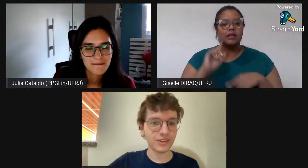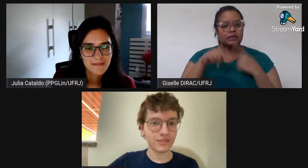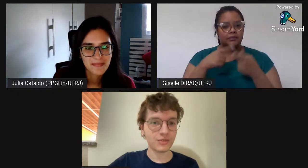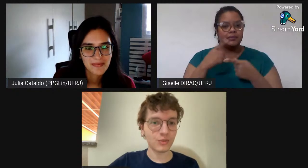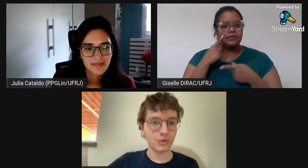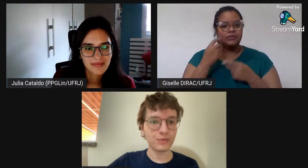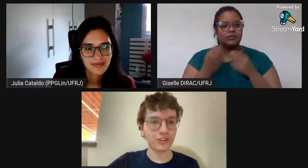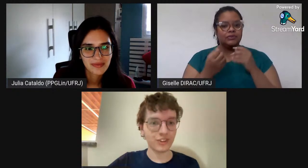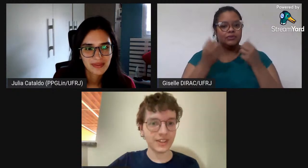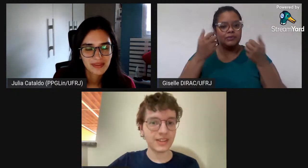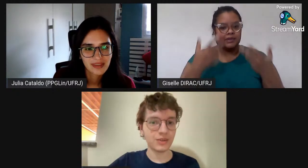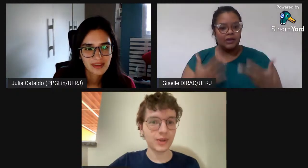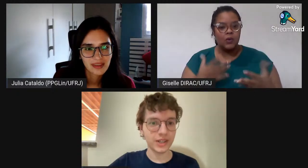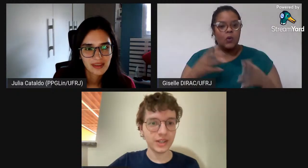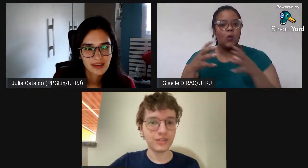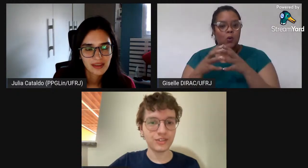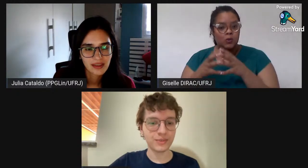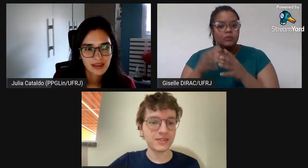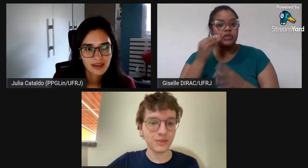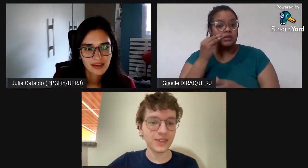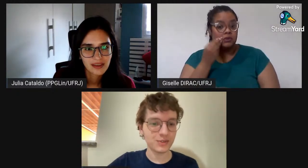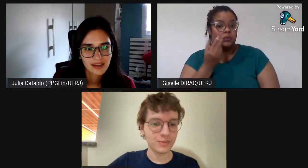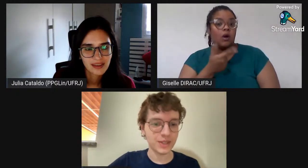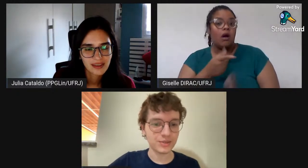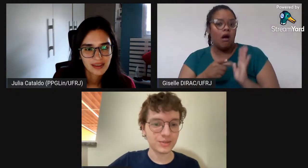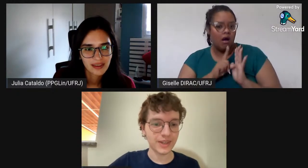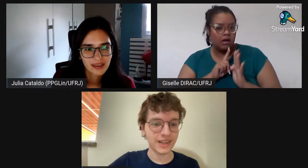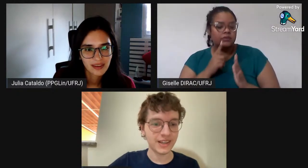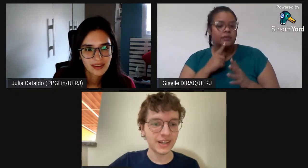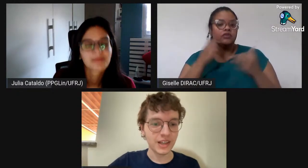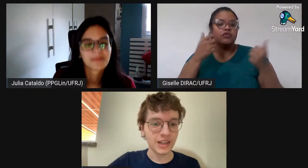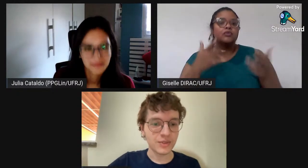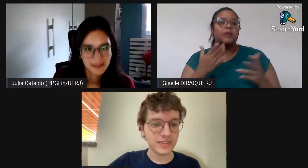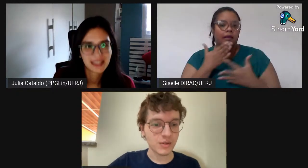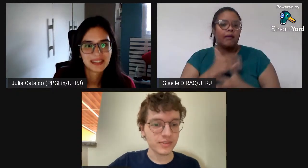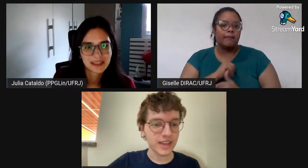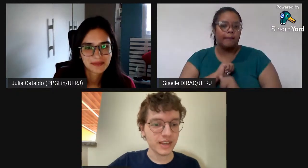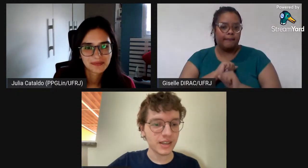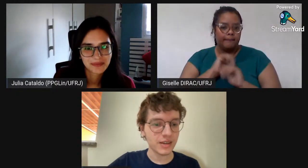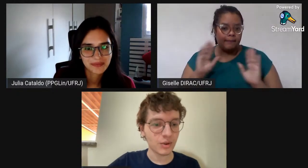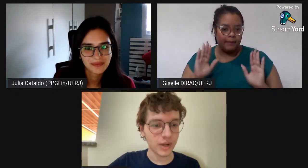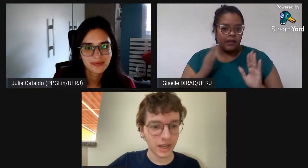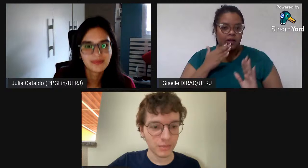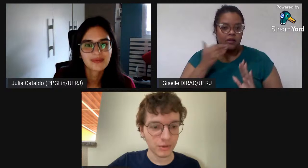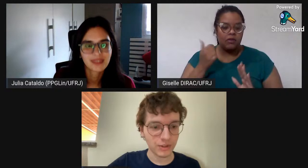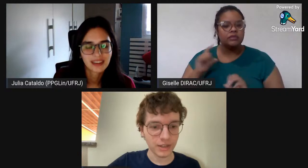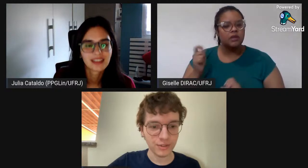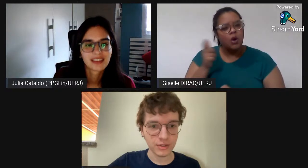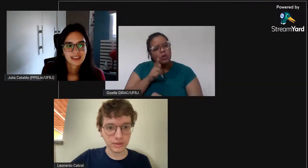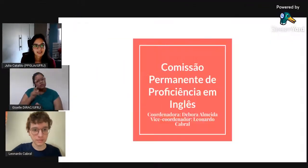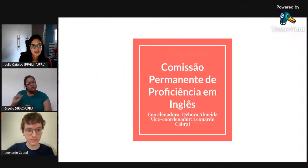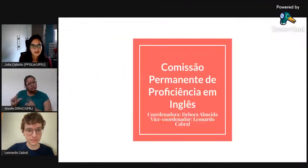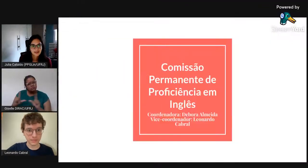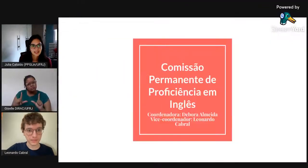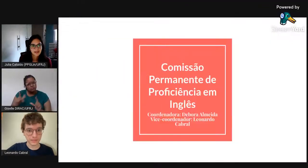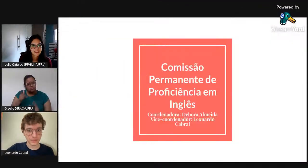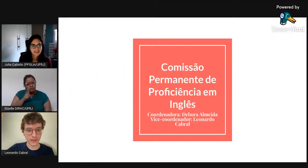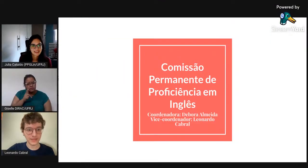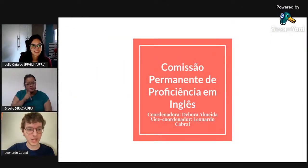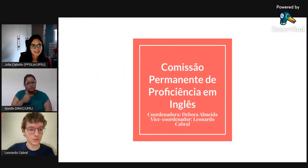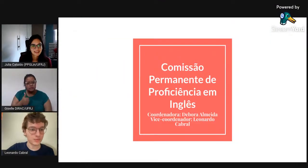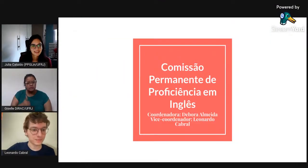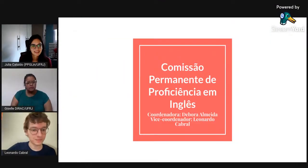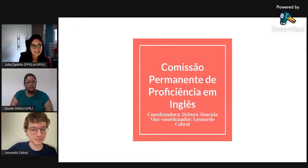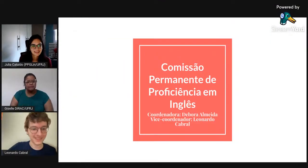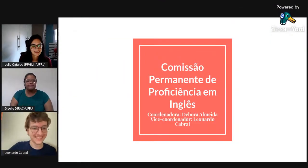fiquei sabendo que um grupo já tinha tentado antes, mas eu vou falar sobre isso. Você consegue colocar aí o meu slide? Consigo.